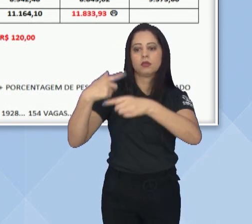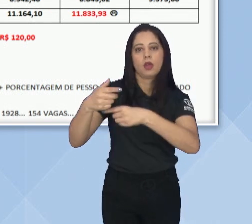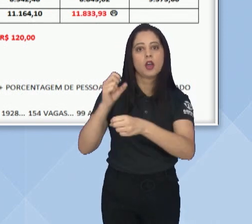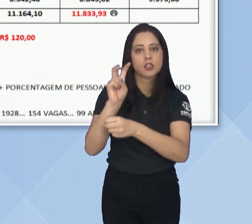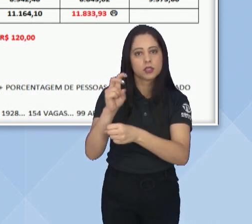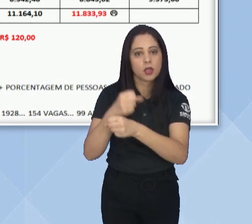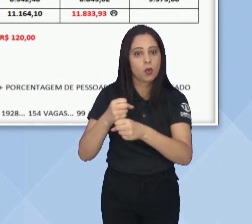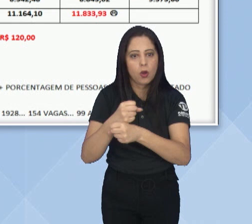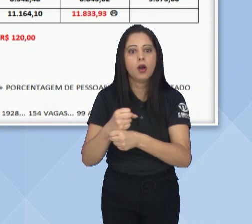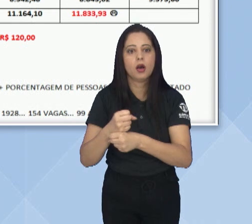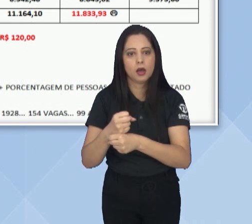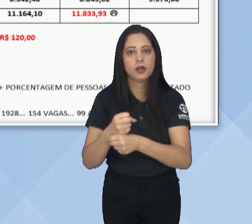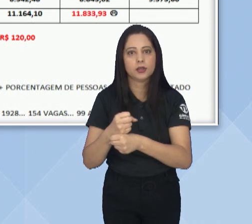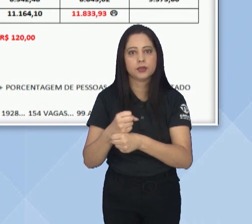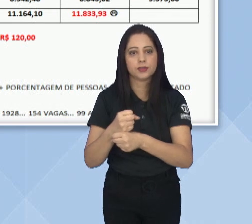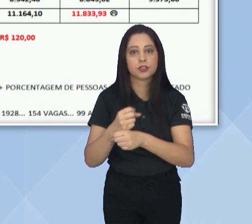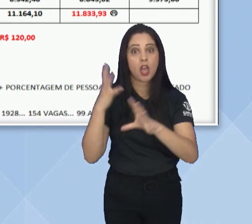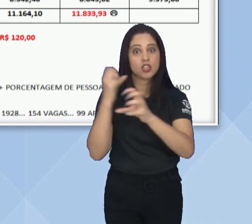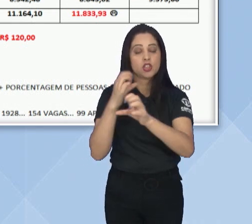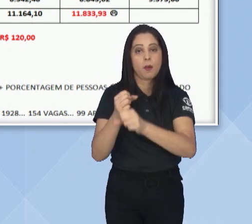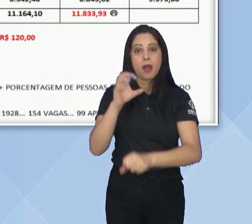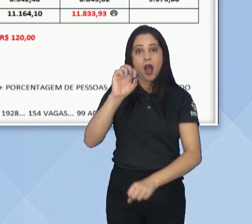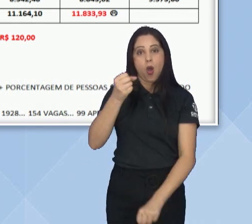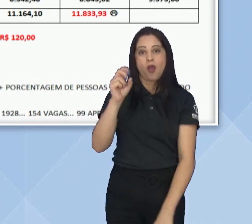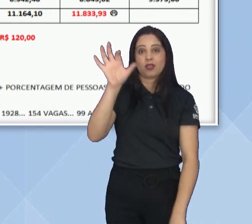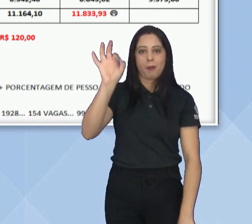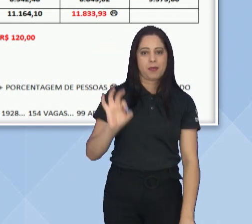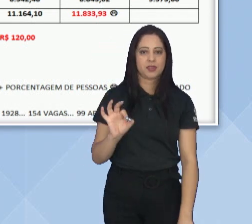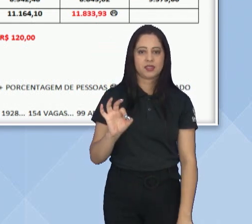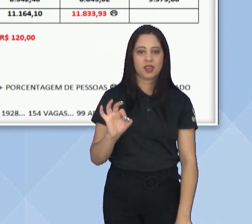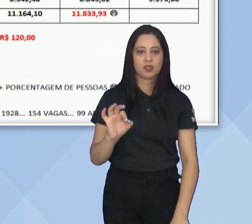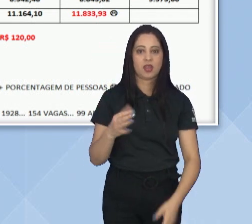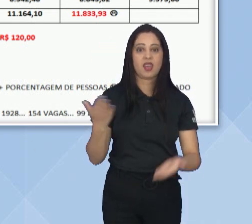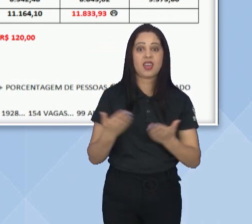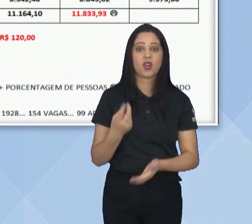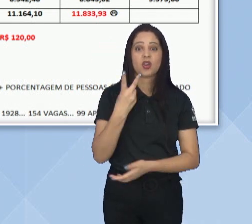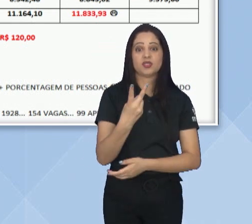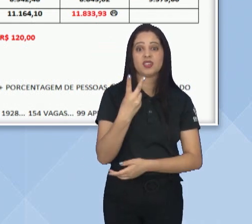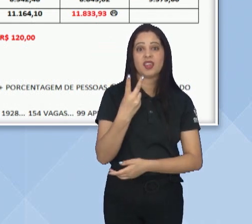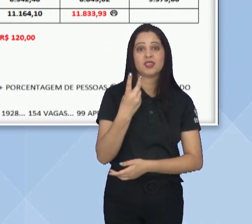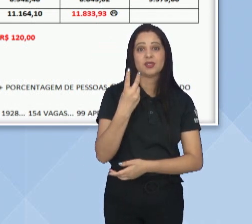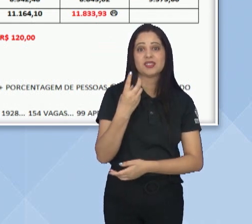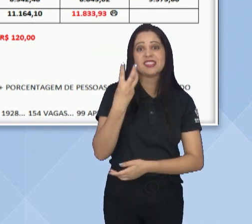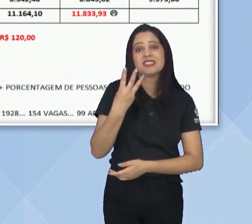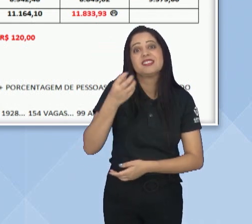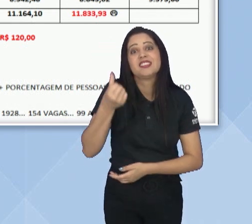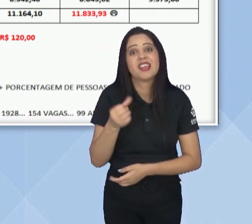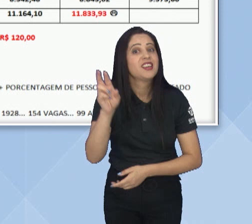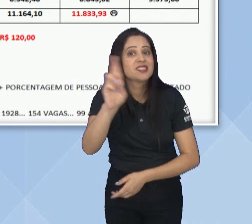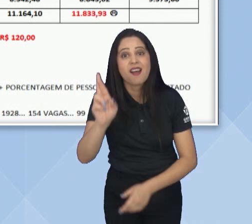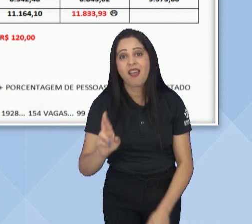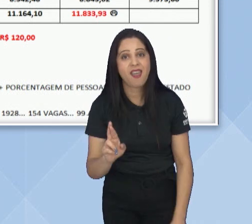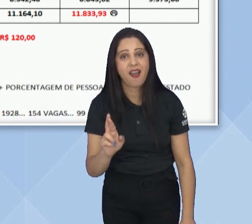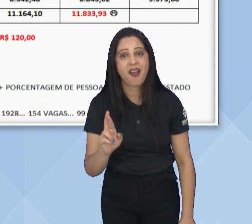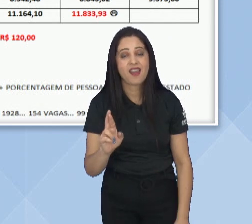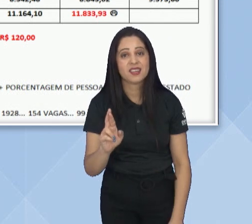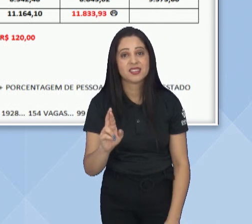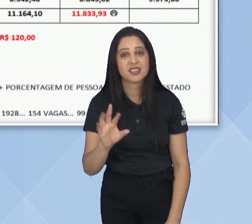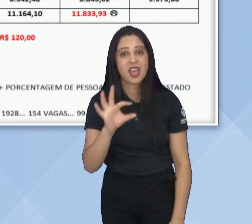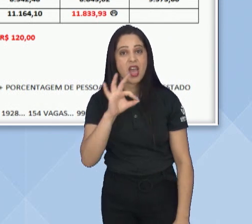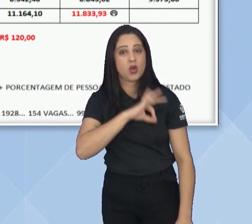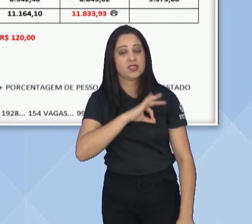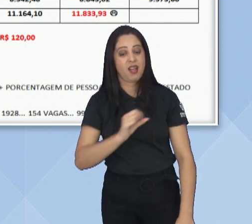se entrasse em 8% dos professores, o que, que ele está fazendo? R$ 236 é agora o aumento do